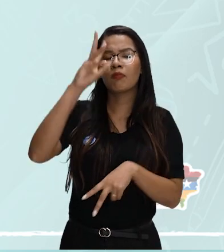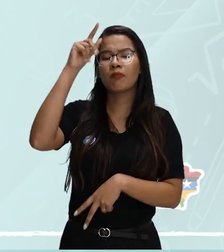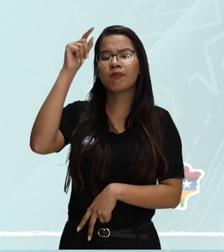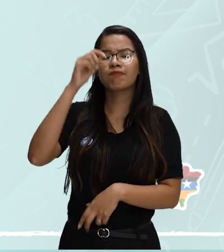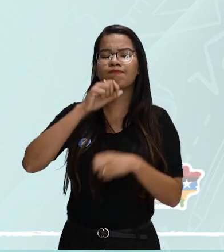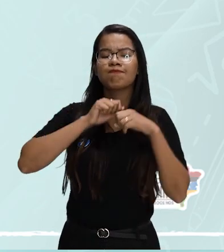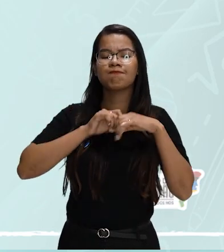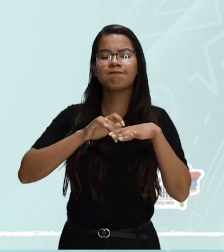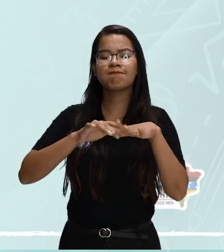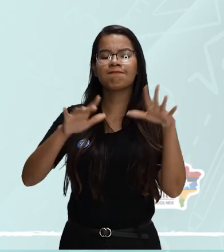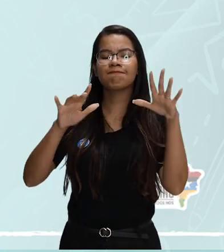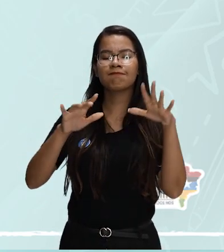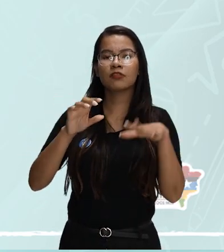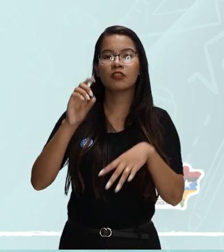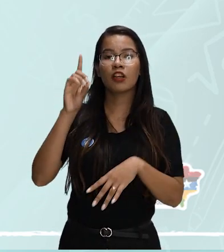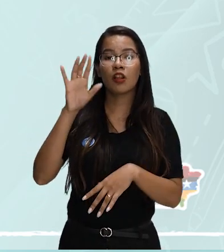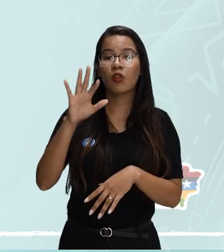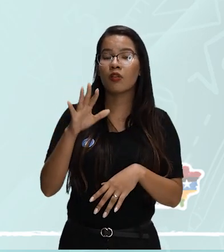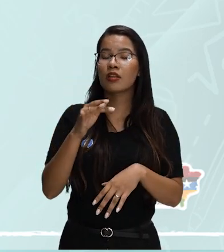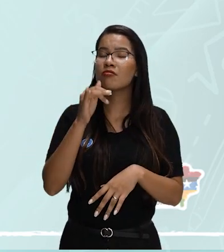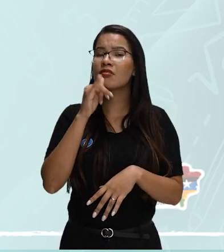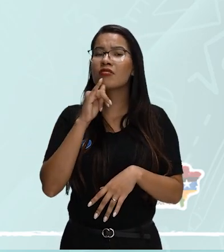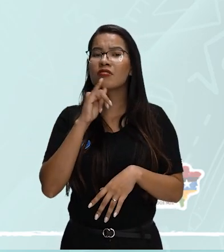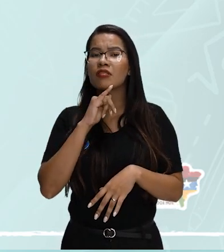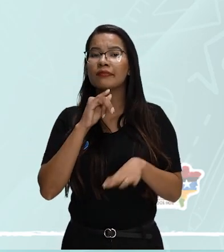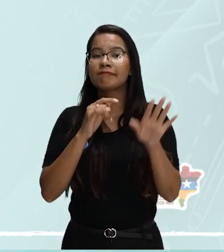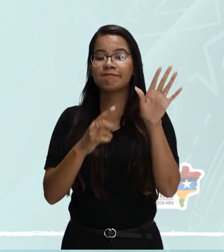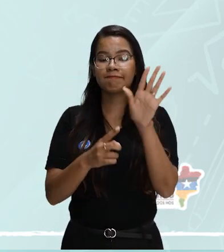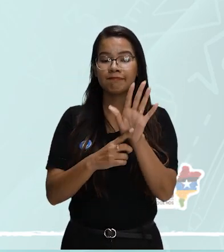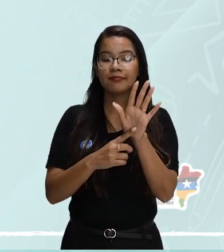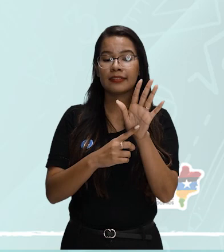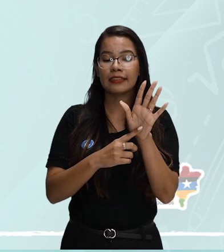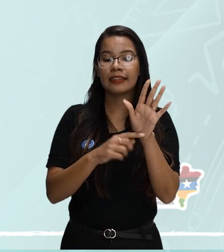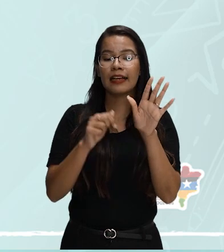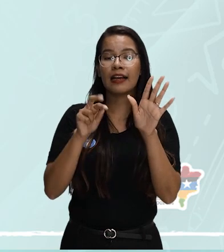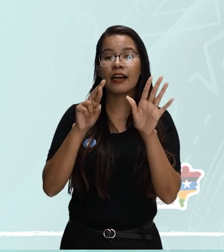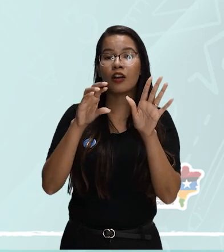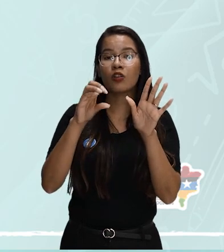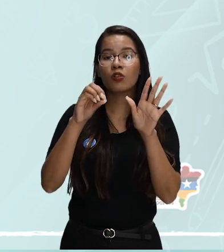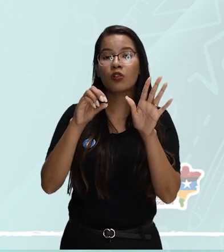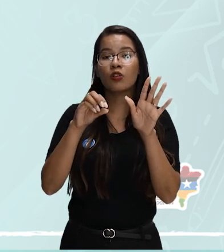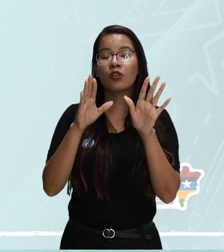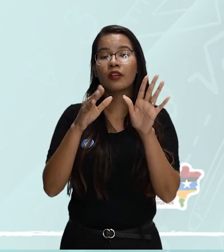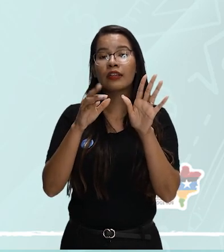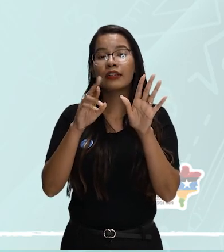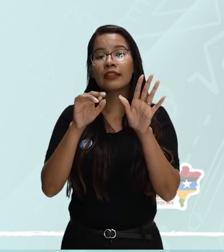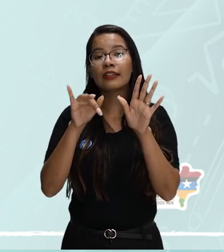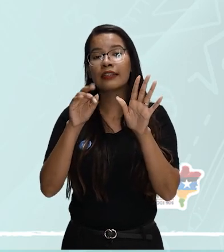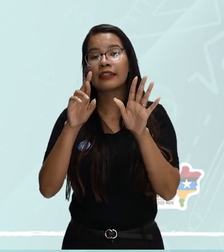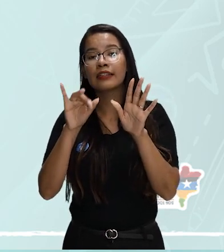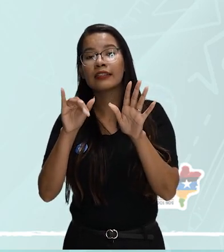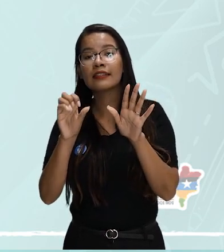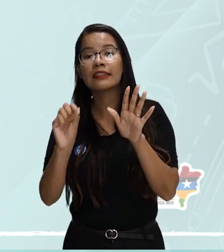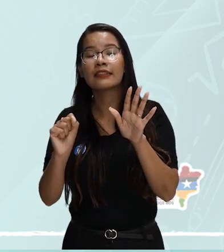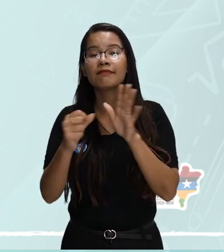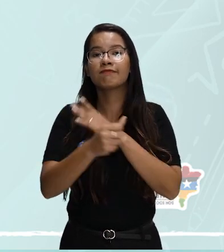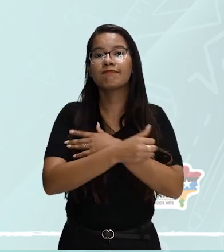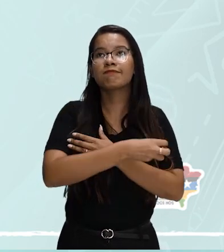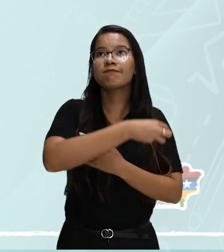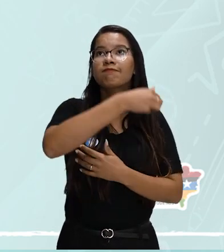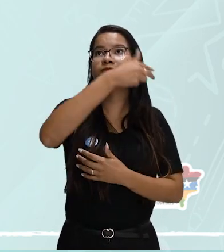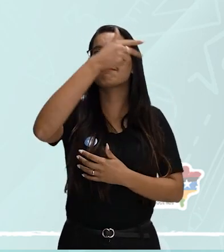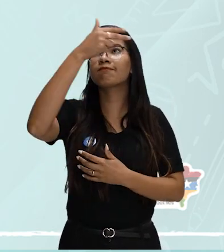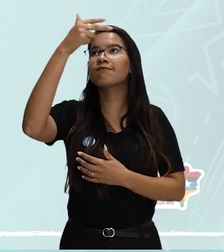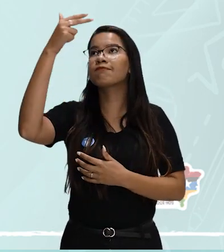Então, o arco-íris ele é proveniente da luz do sol, que é branca, vai passar por gotas d'água, né,